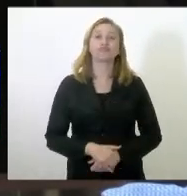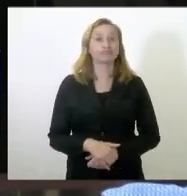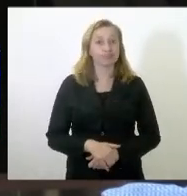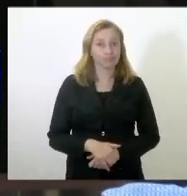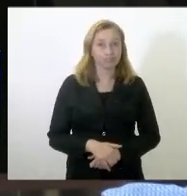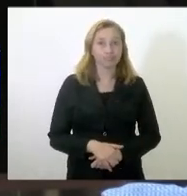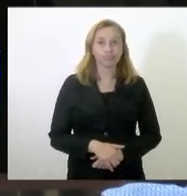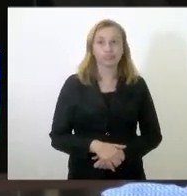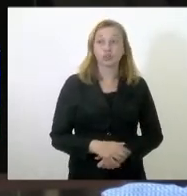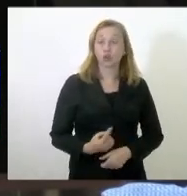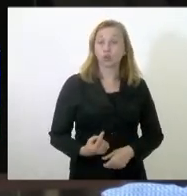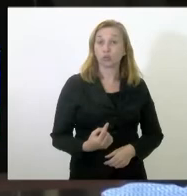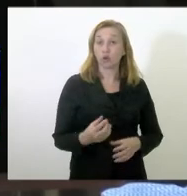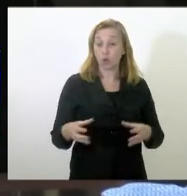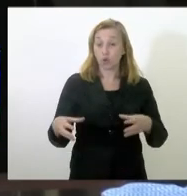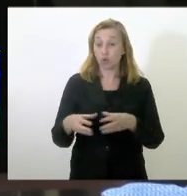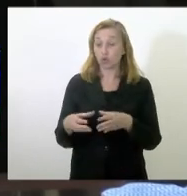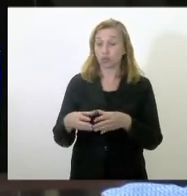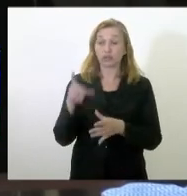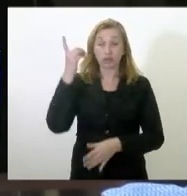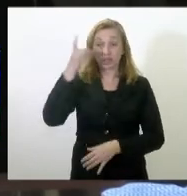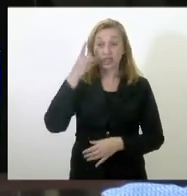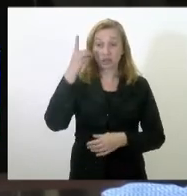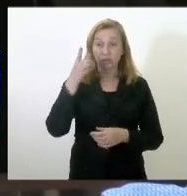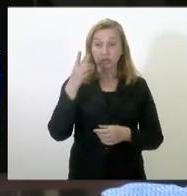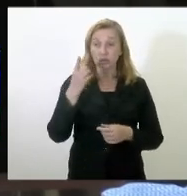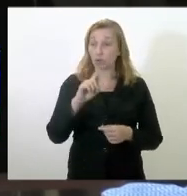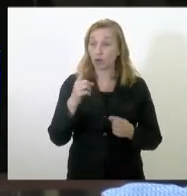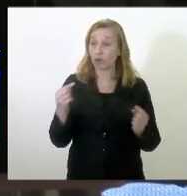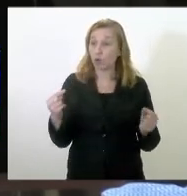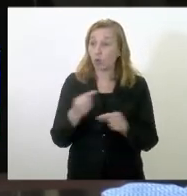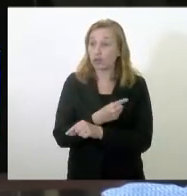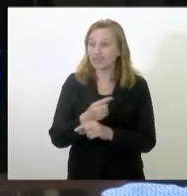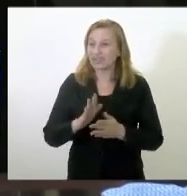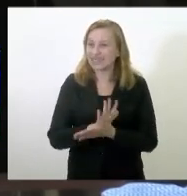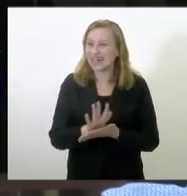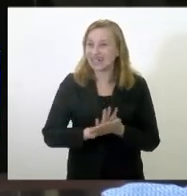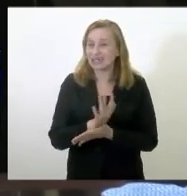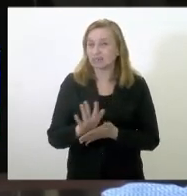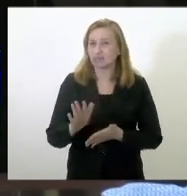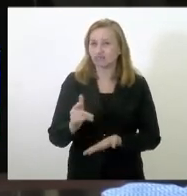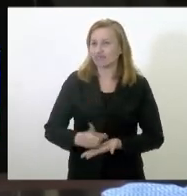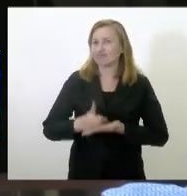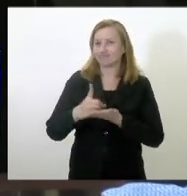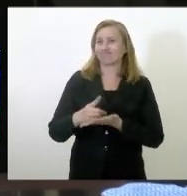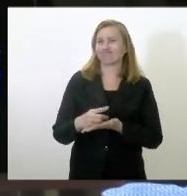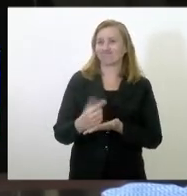Um parlamento que não tem oposição não tem dignidade.